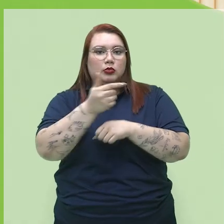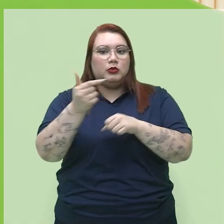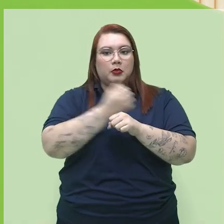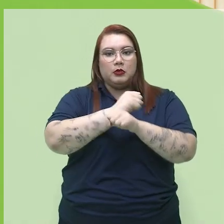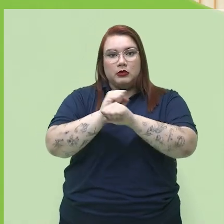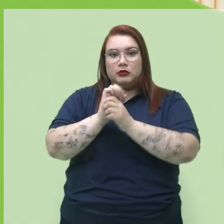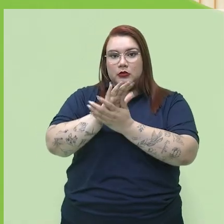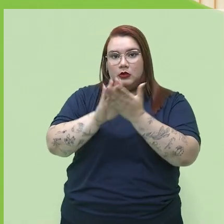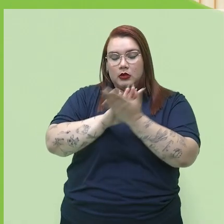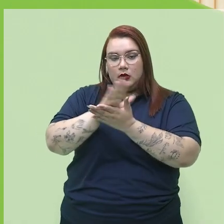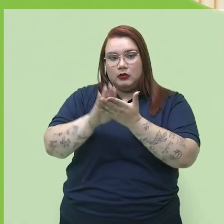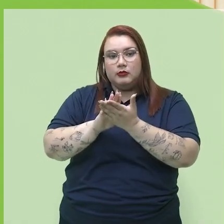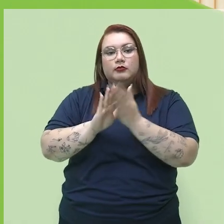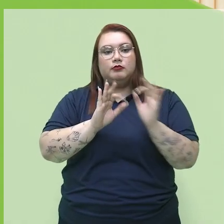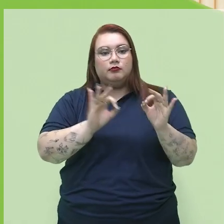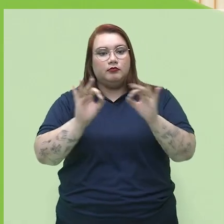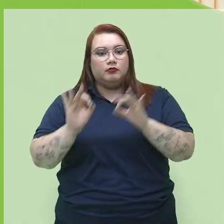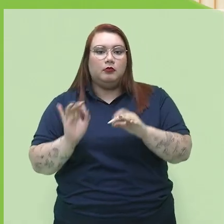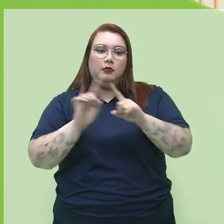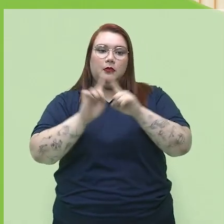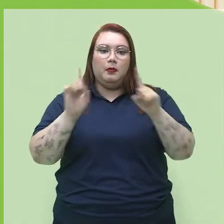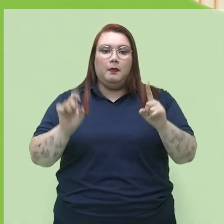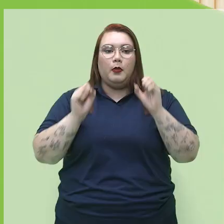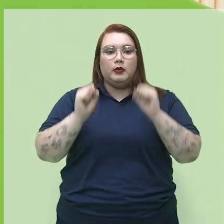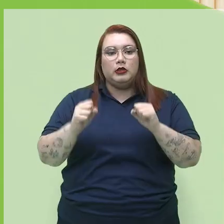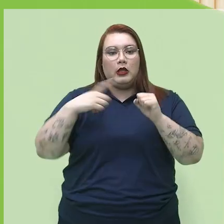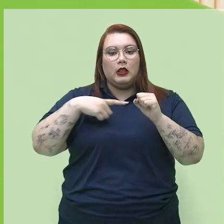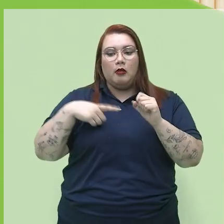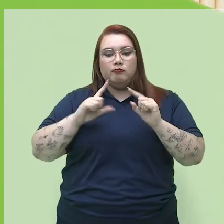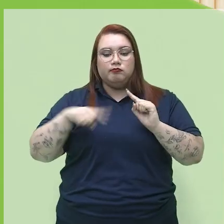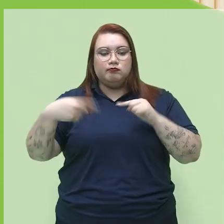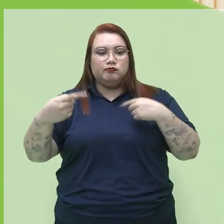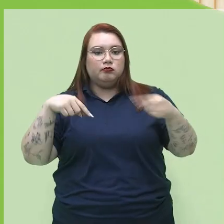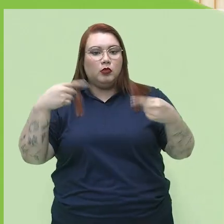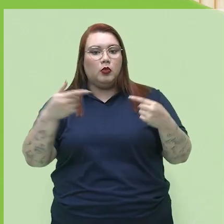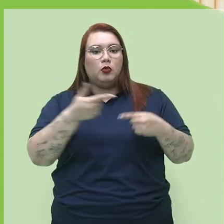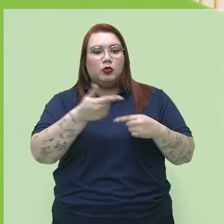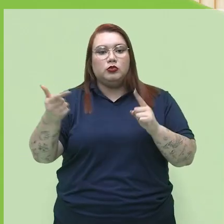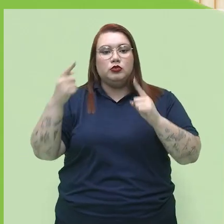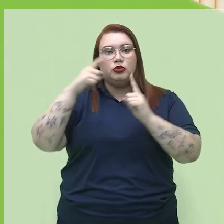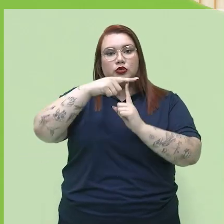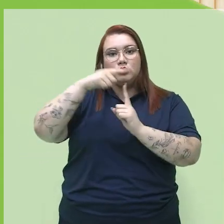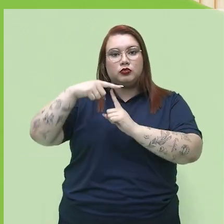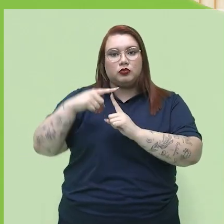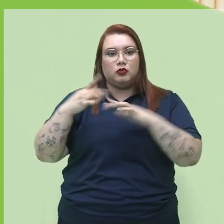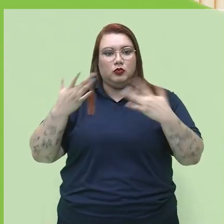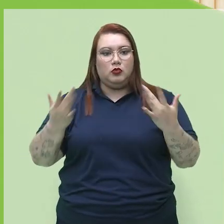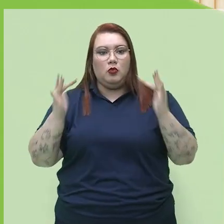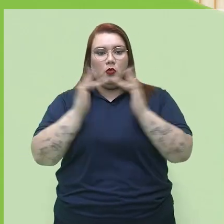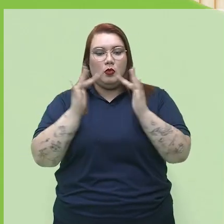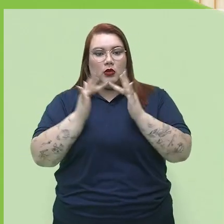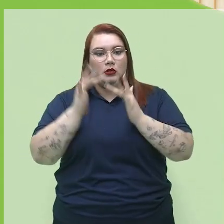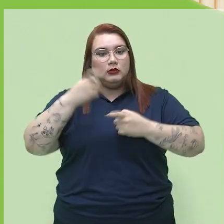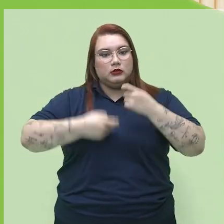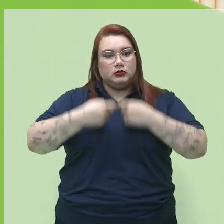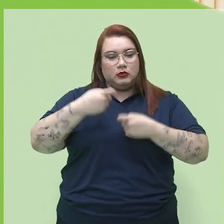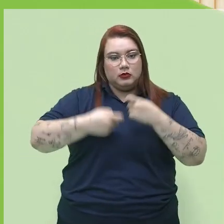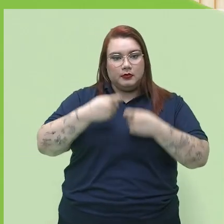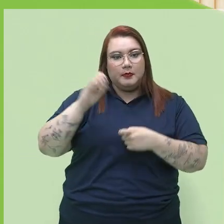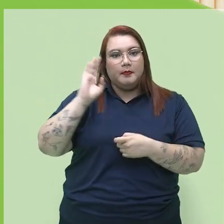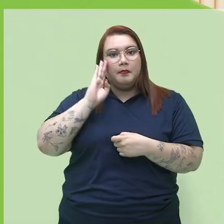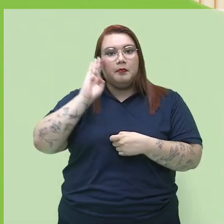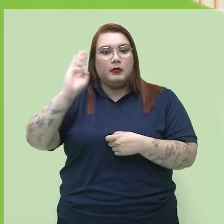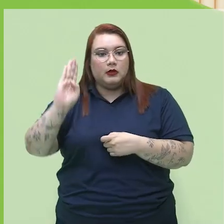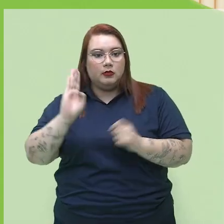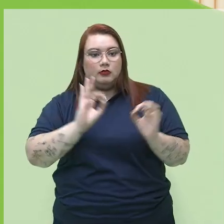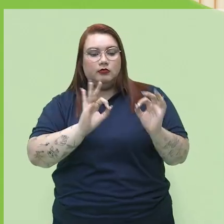sem proteção, tá bom? No entanto, também podem ser transmitidos de outras formas, né? Do contato sexual, como já foi falado